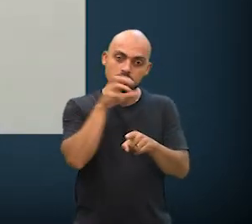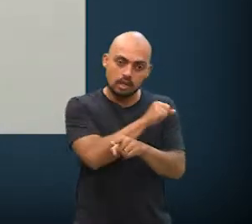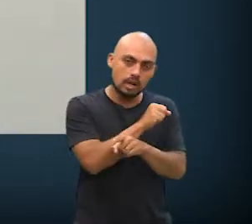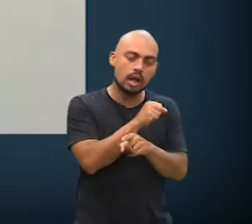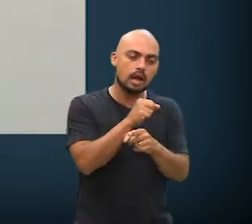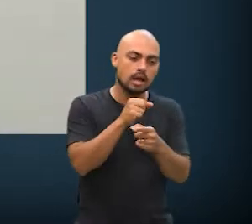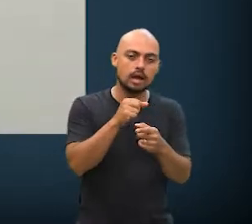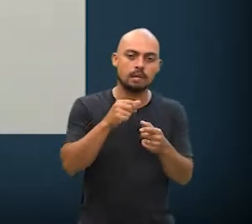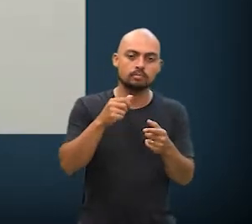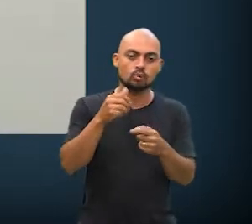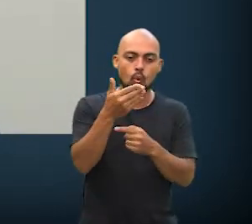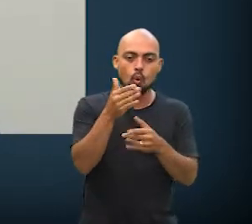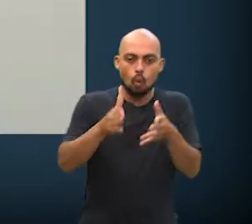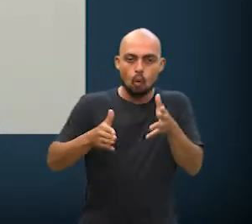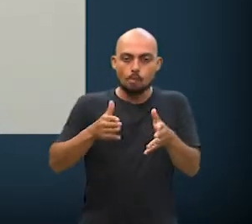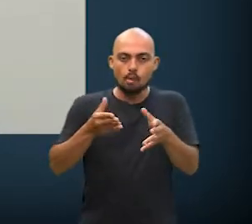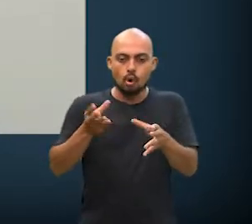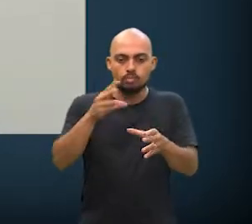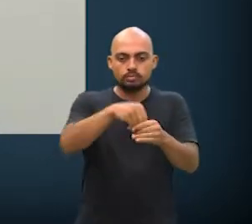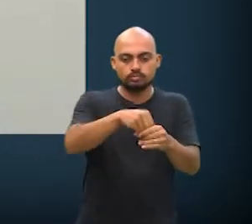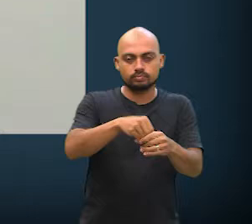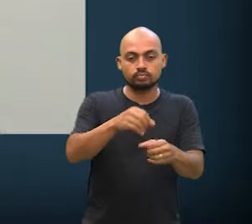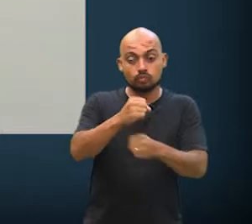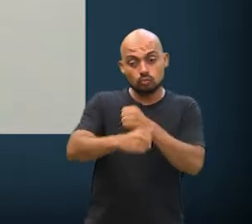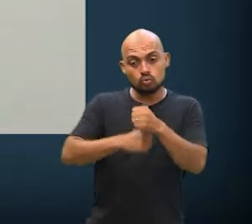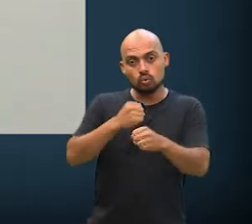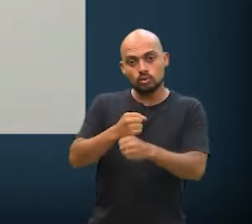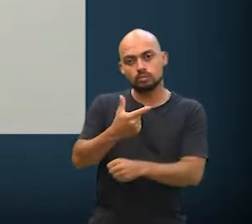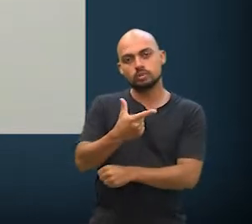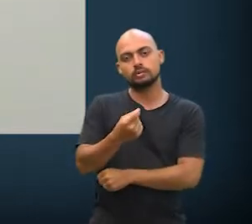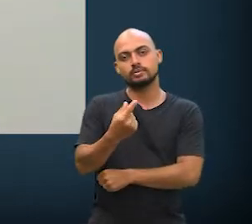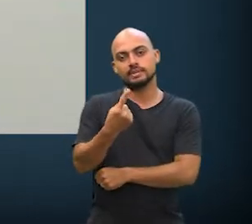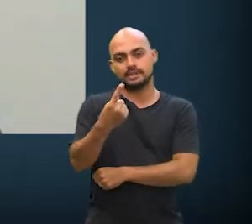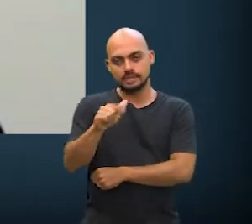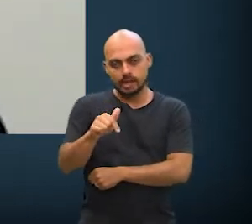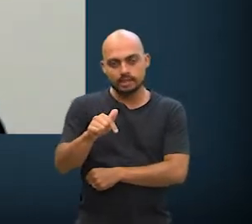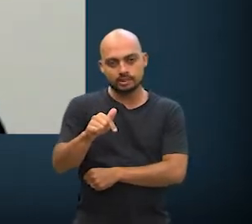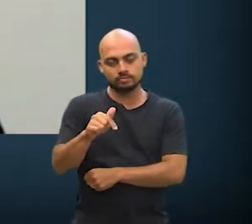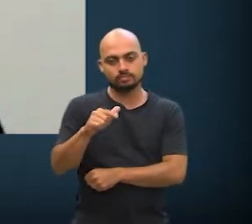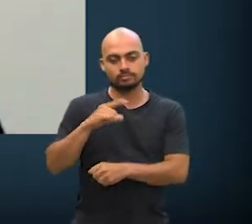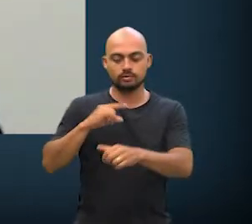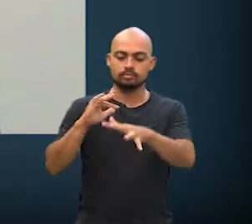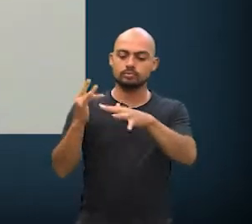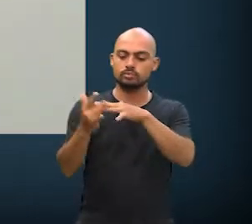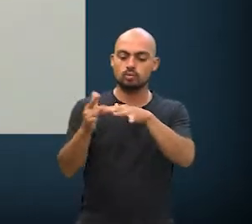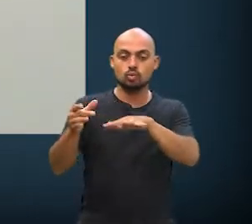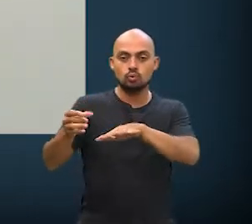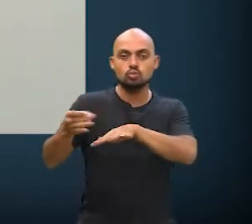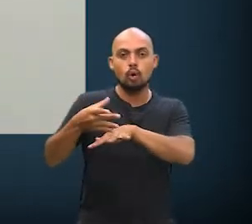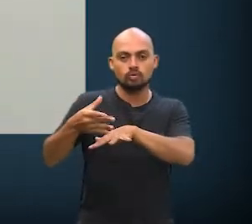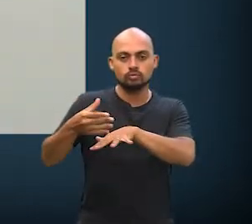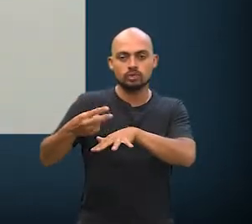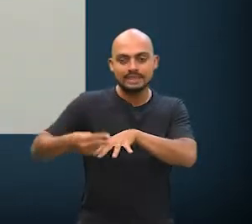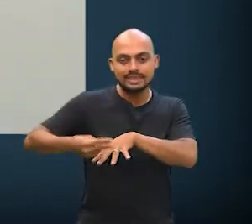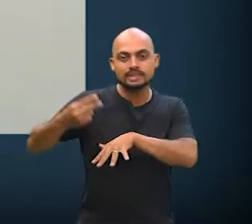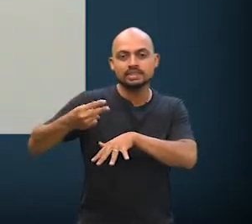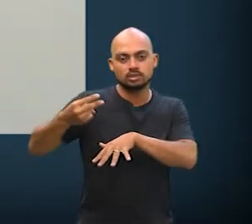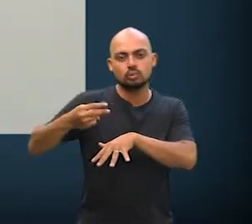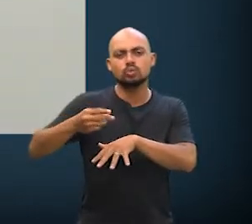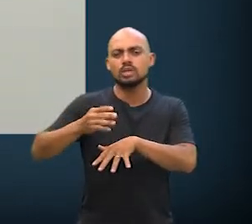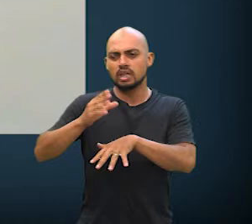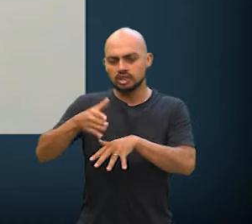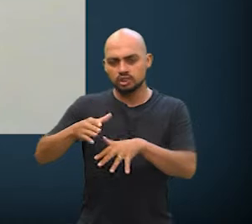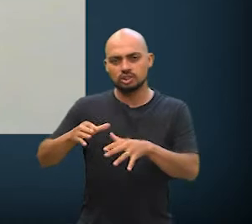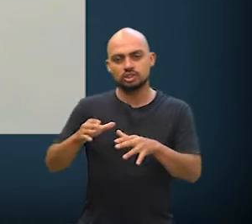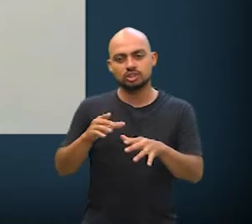isso ao longo dos anos, né? Em 2017 a gente lançou uma segunda versão da plataforma, com o processo já todo automatizado,